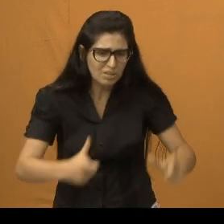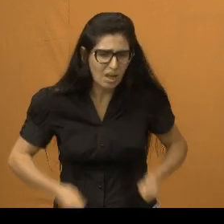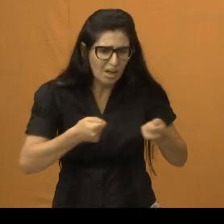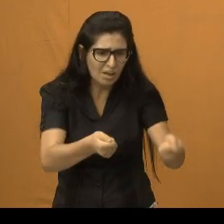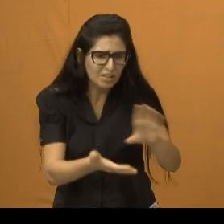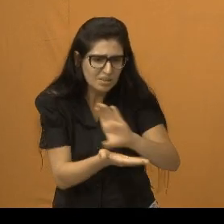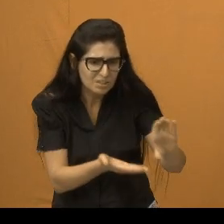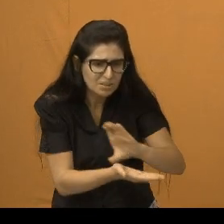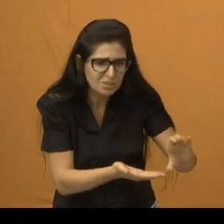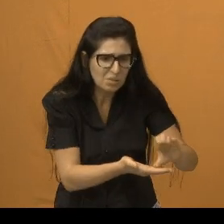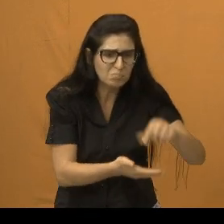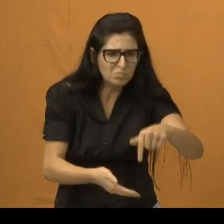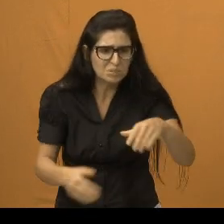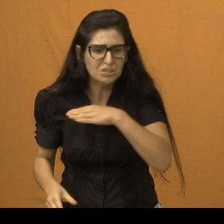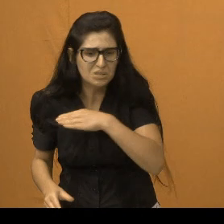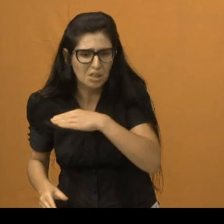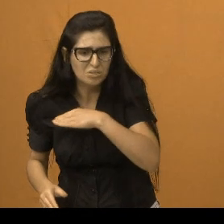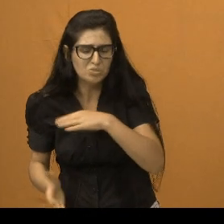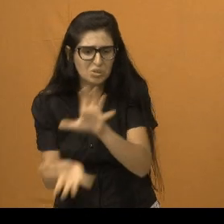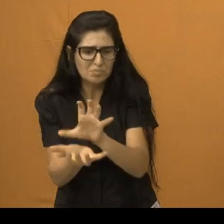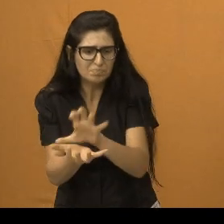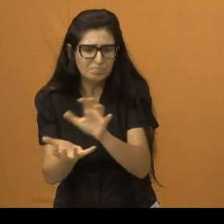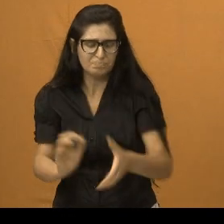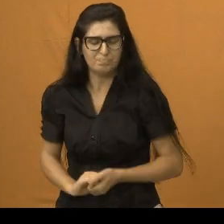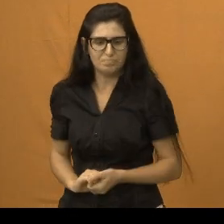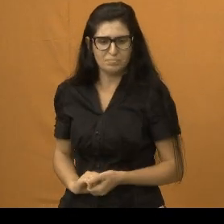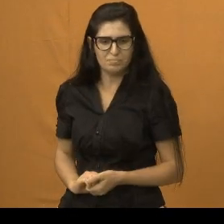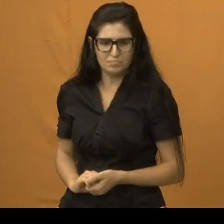com a municipalidade.